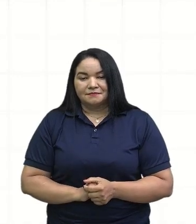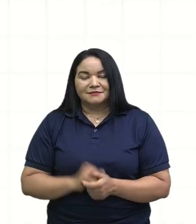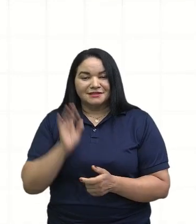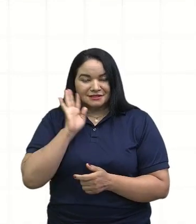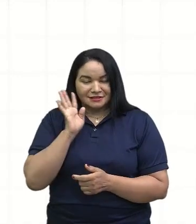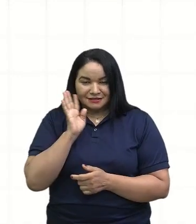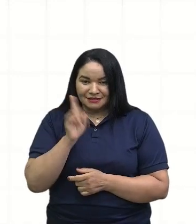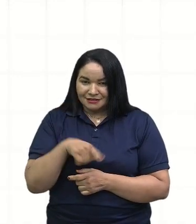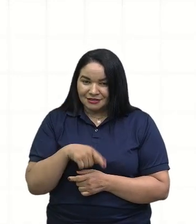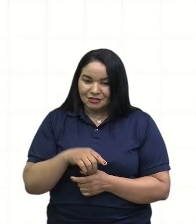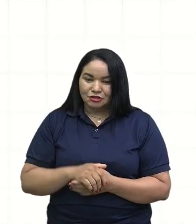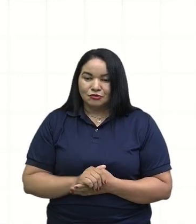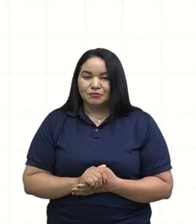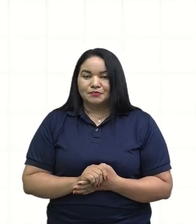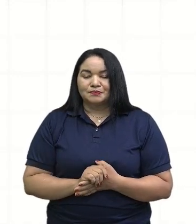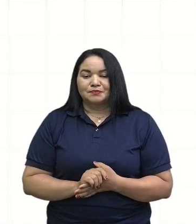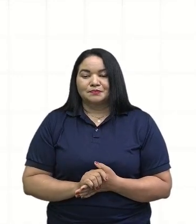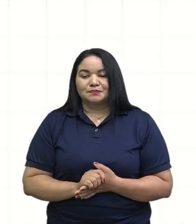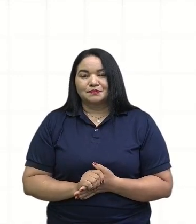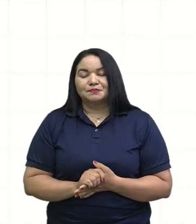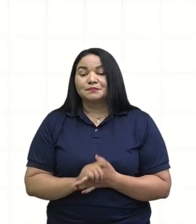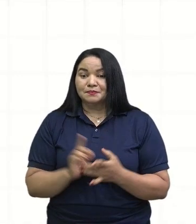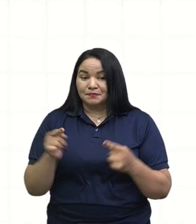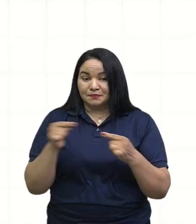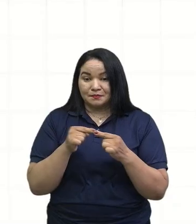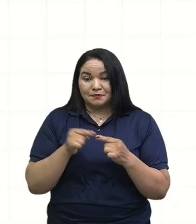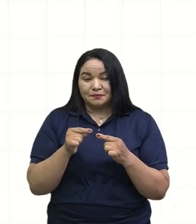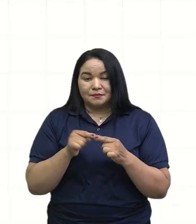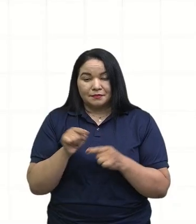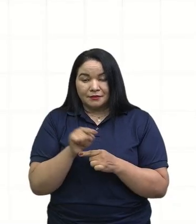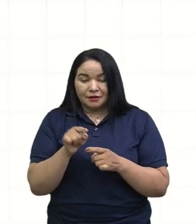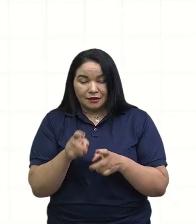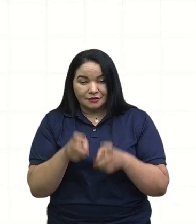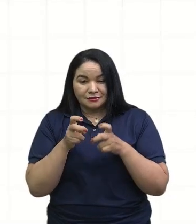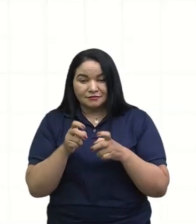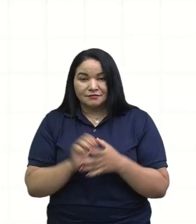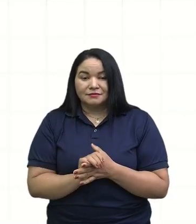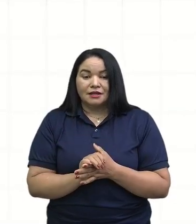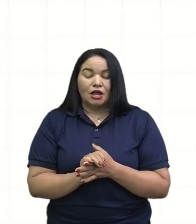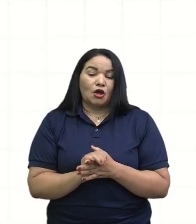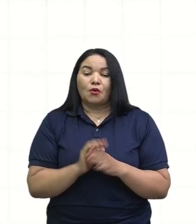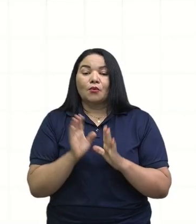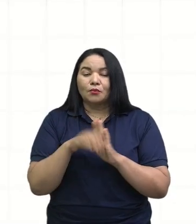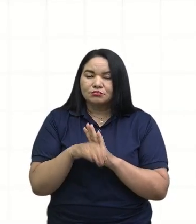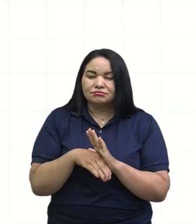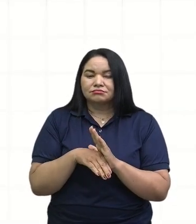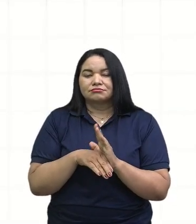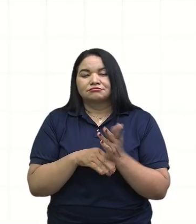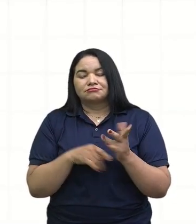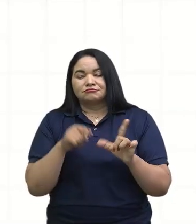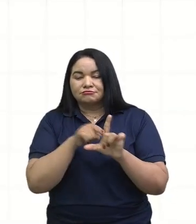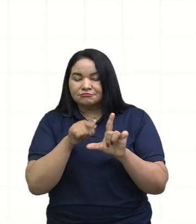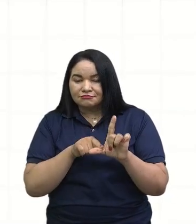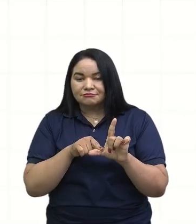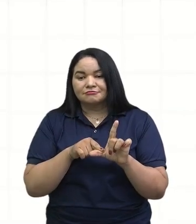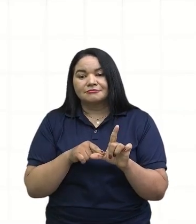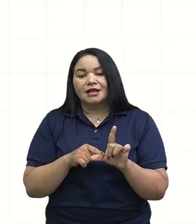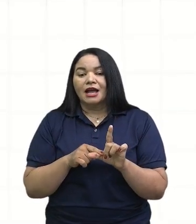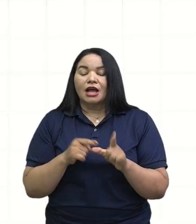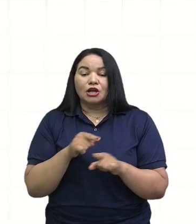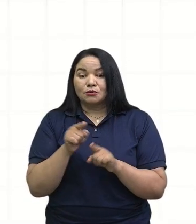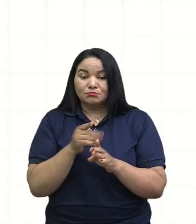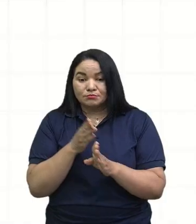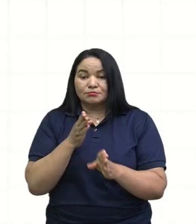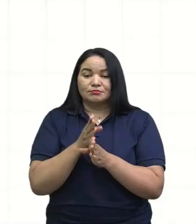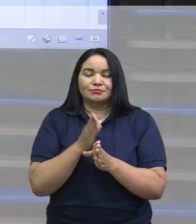Legal, né? Aplicamos aí, perceba aí, ó, aplicamos aí o conceito, né, de ângulos, e aí com esses conceitos